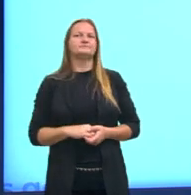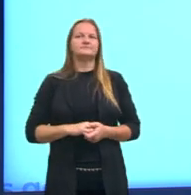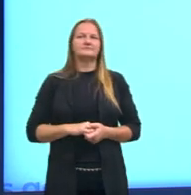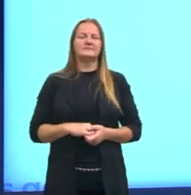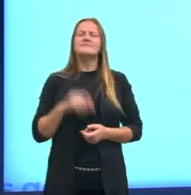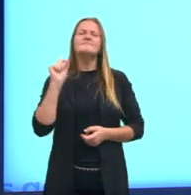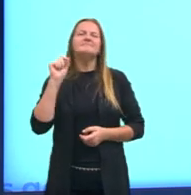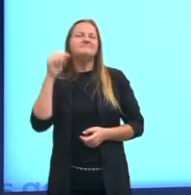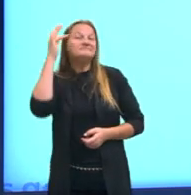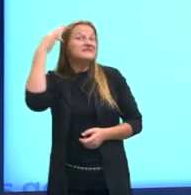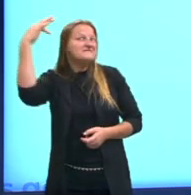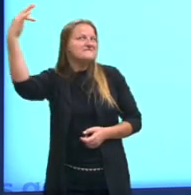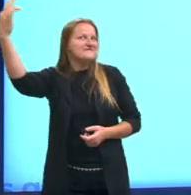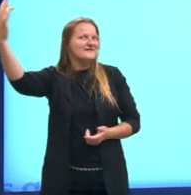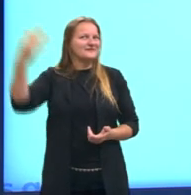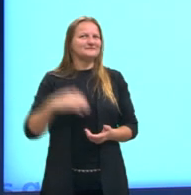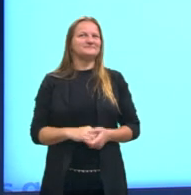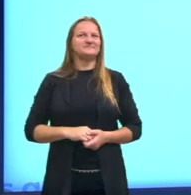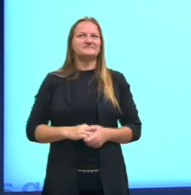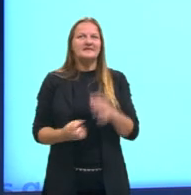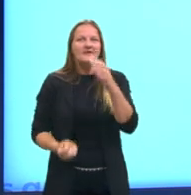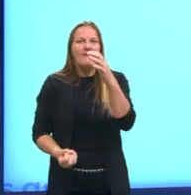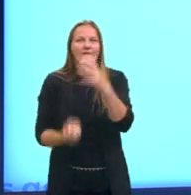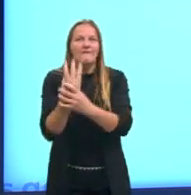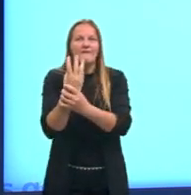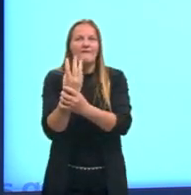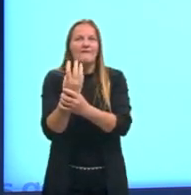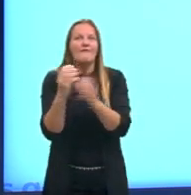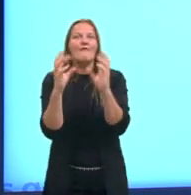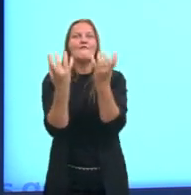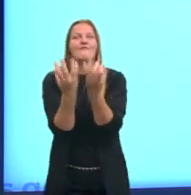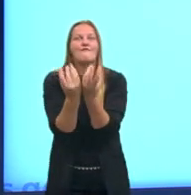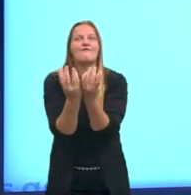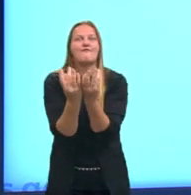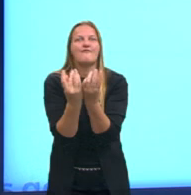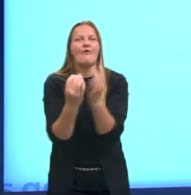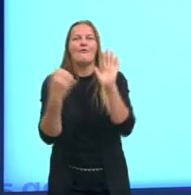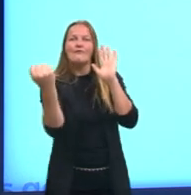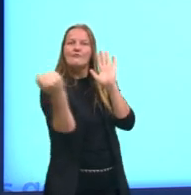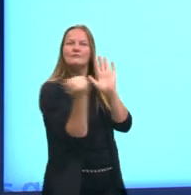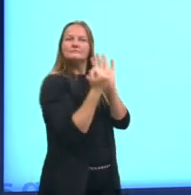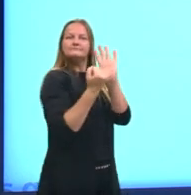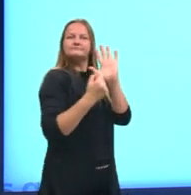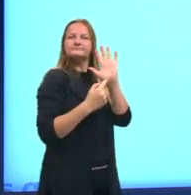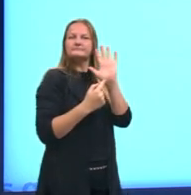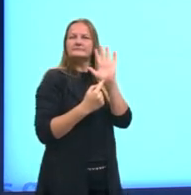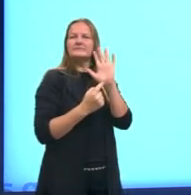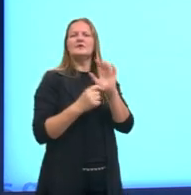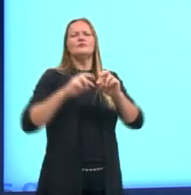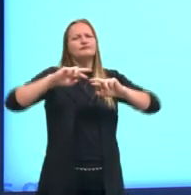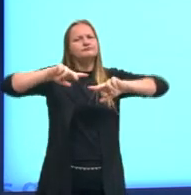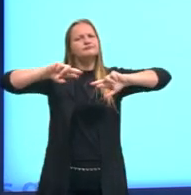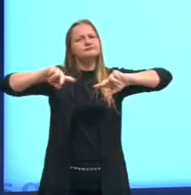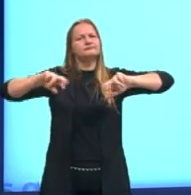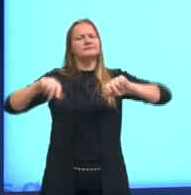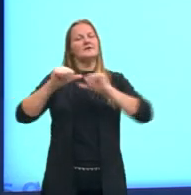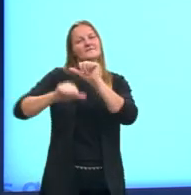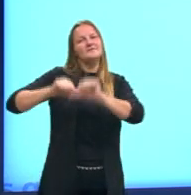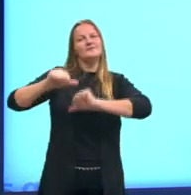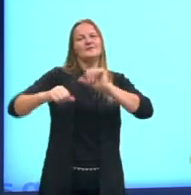que vai dizer aqui a ele também utiliza o fogo também o alimento natureza o fogo e aí o fogo também nas suas variáveis